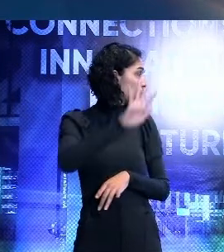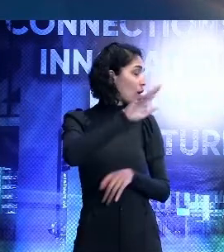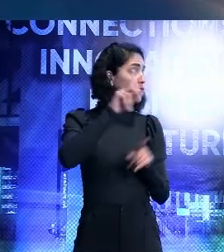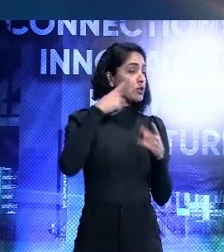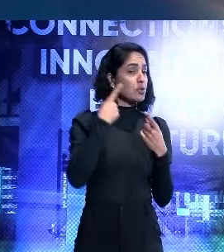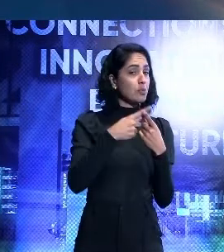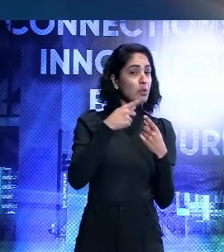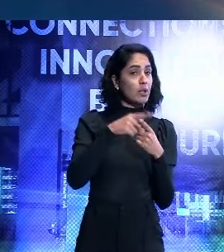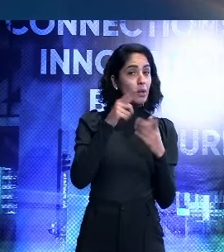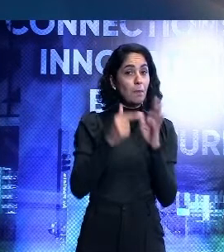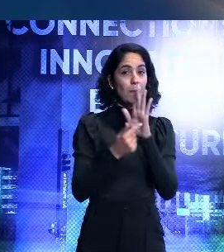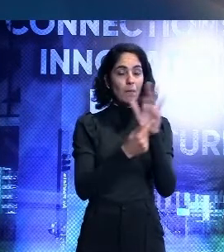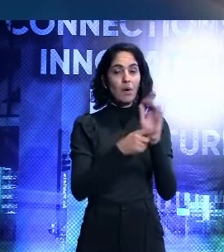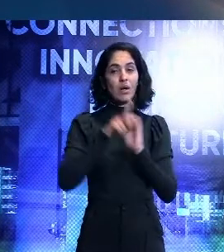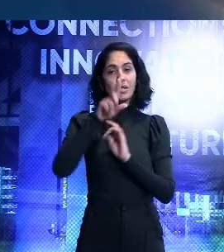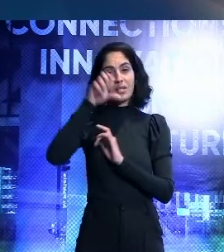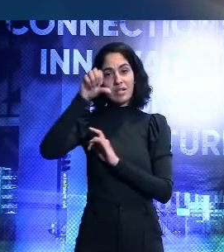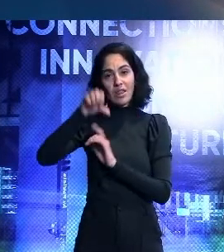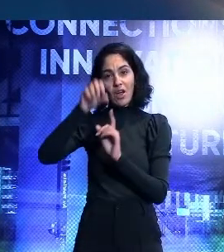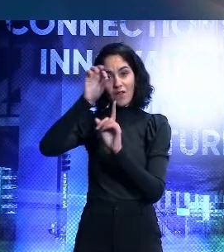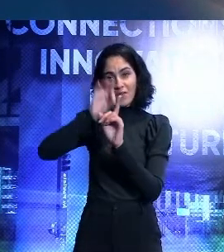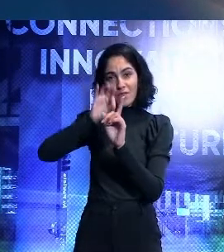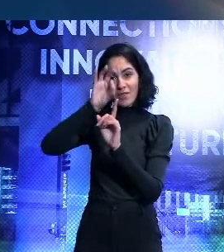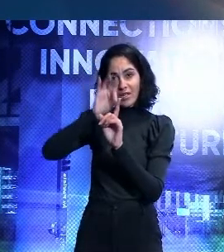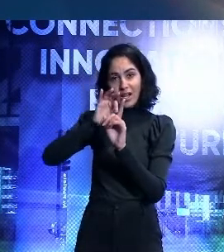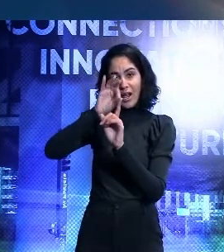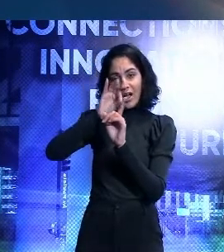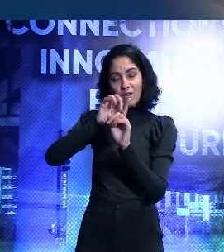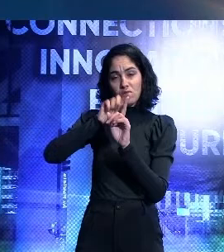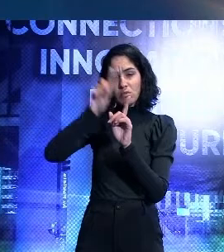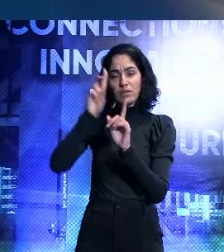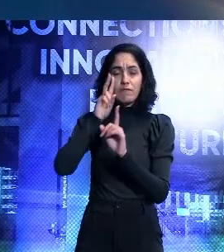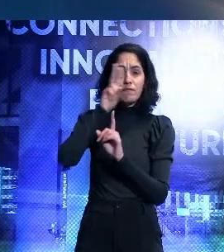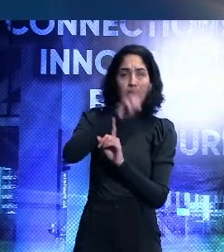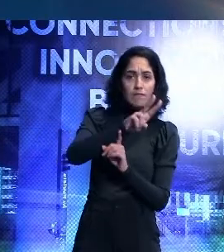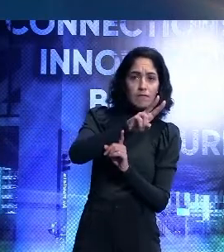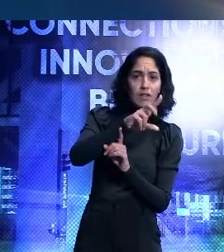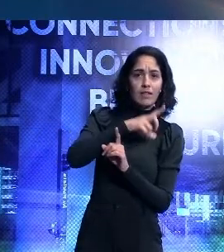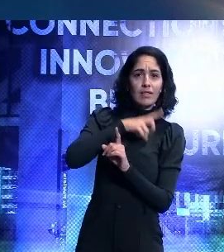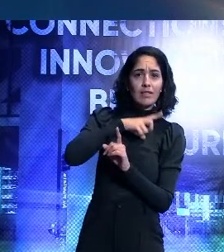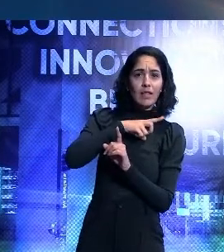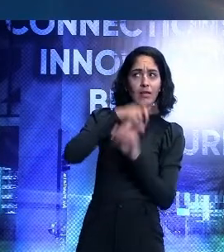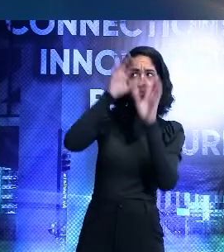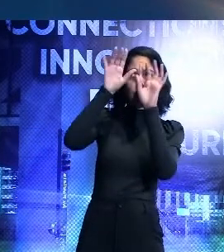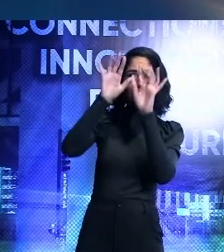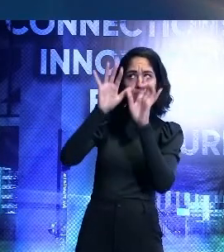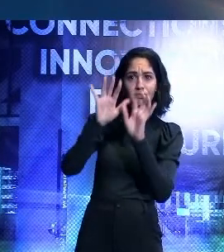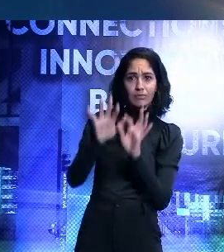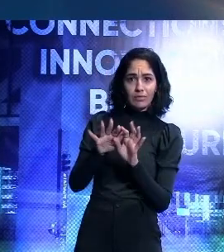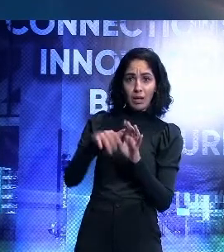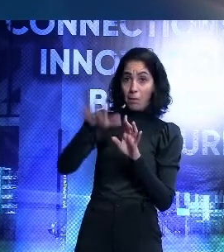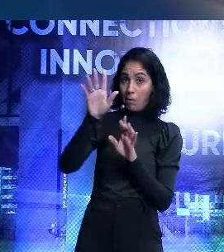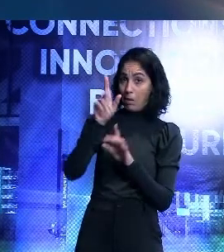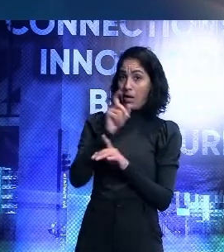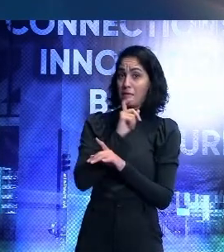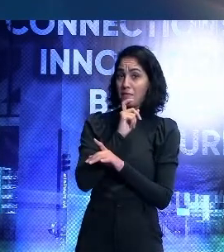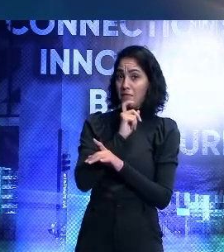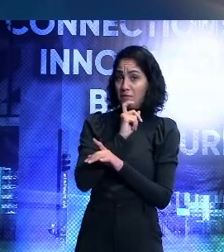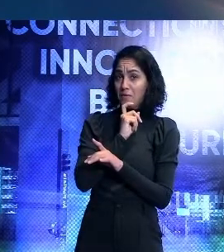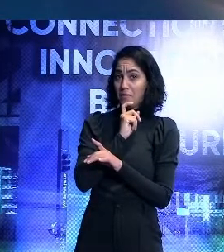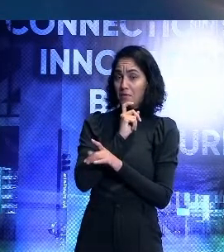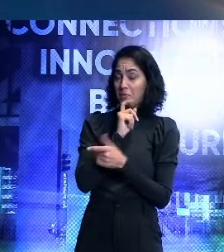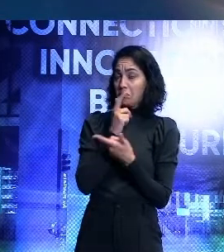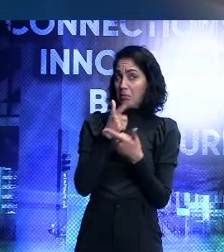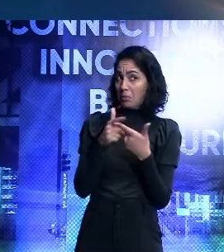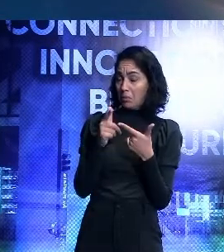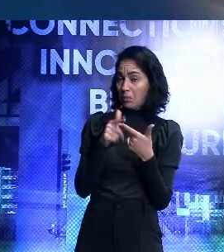um termômetro, só que quando você vai ver com os próprios olhos, tem neve ali, eu acho que está um pouquinho mais frio, né? Eu acho que tem algum problema. Se